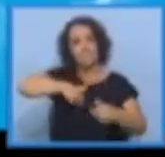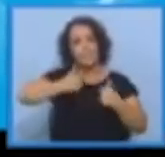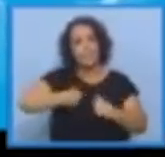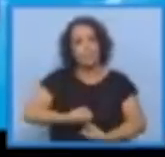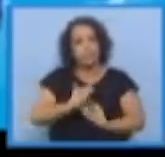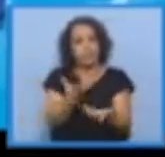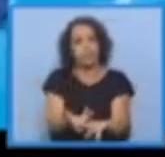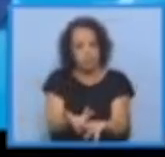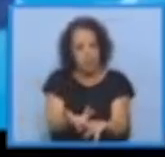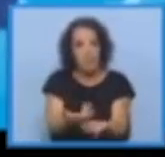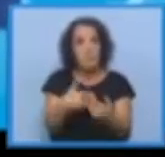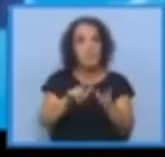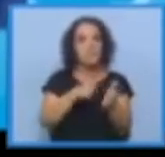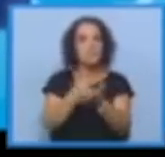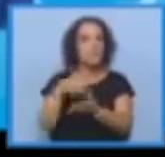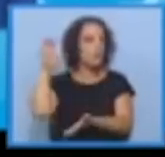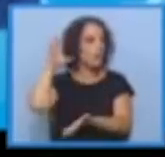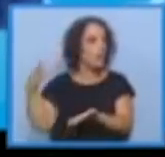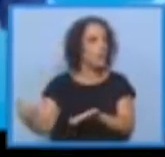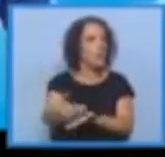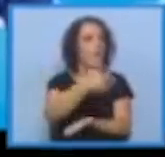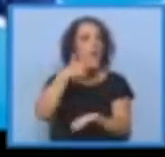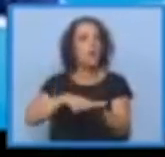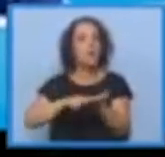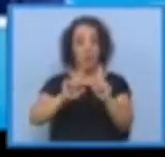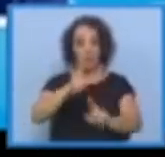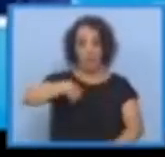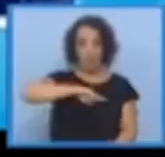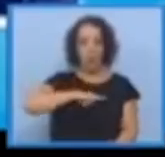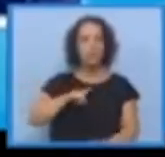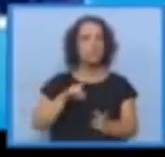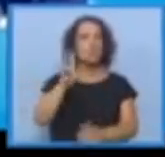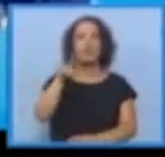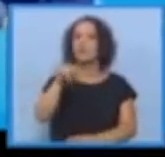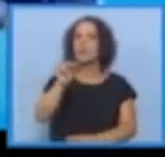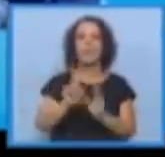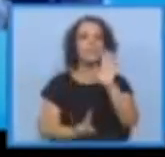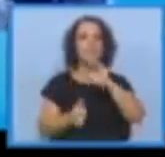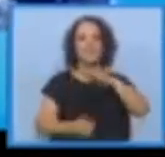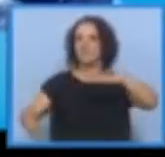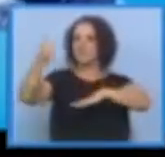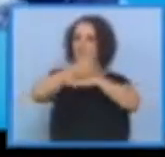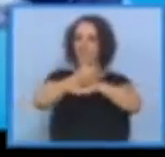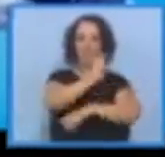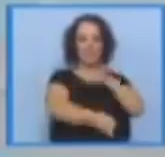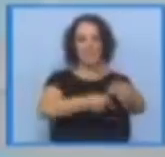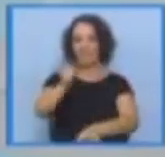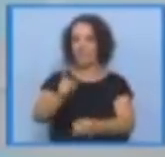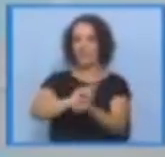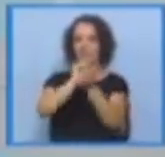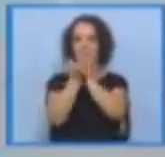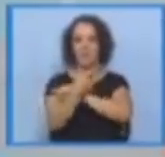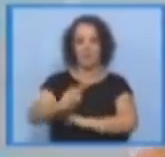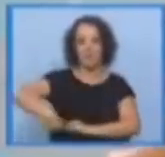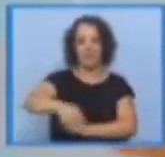fazem e auscultando sempre a realidade. O nosso esquema não é de cima para baixo, é de baixo para cima. Portanto, a gente,